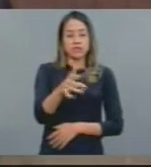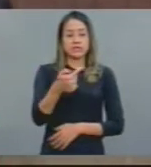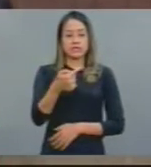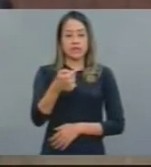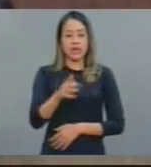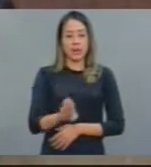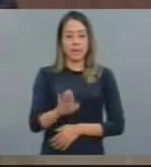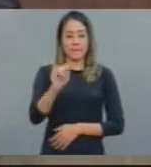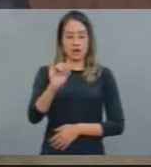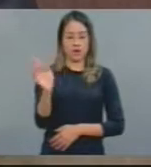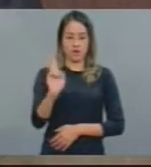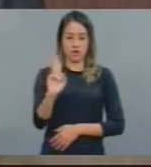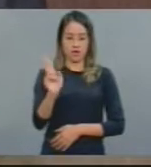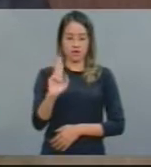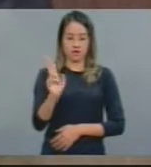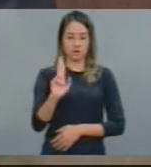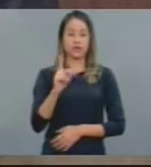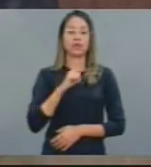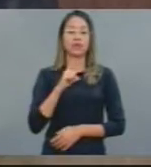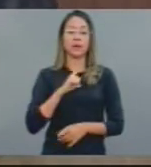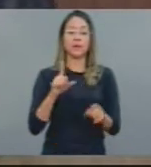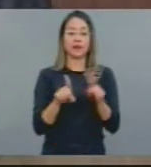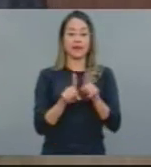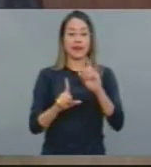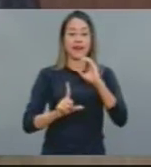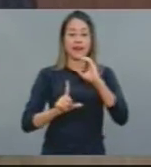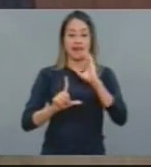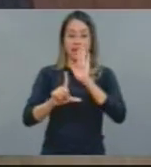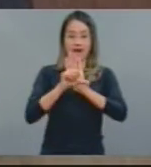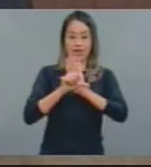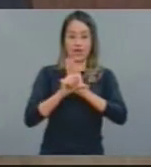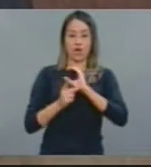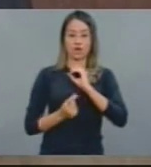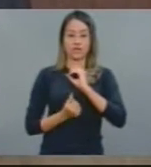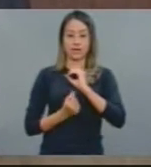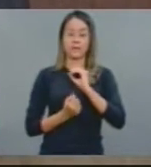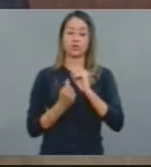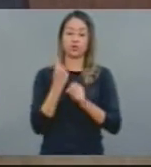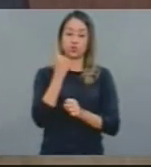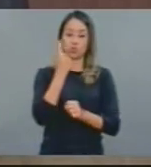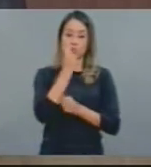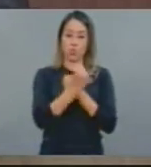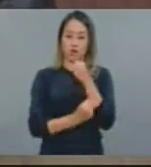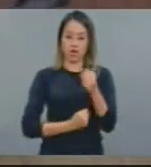próximos, e a lei orçamentária anual. Lá estão